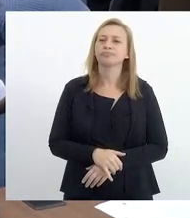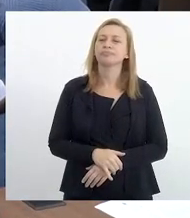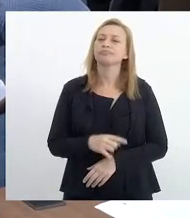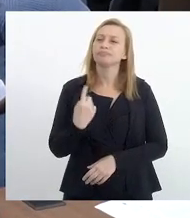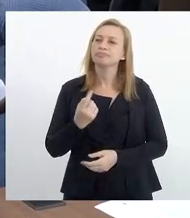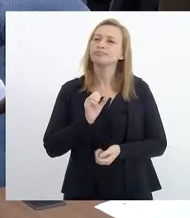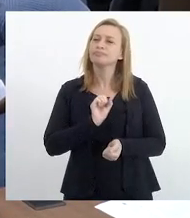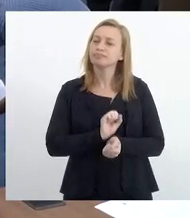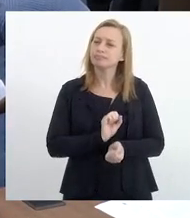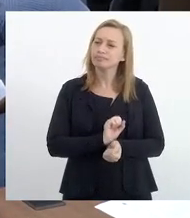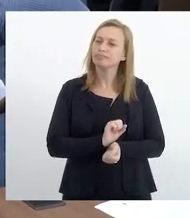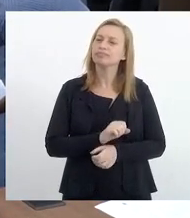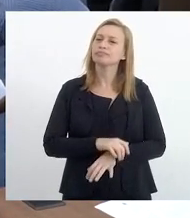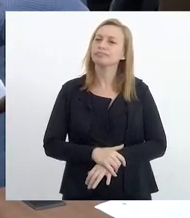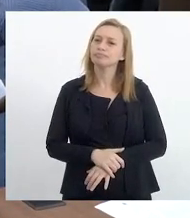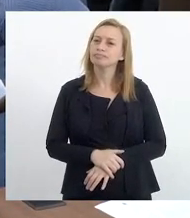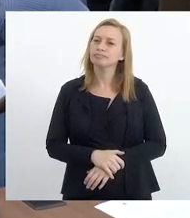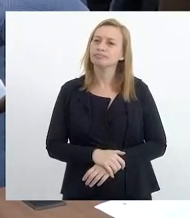espera possam